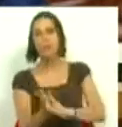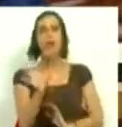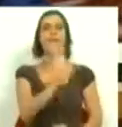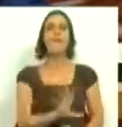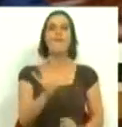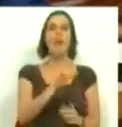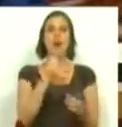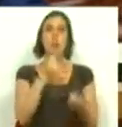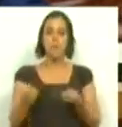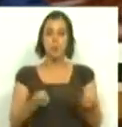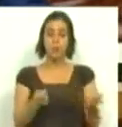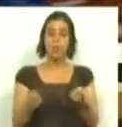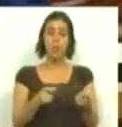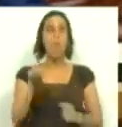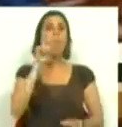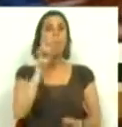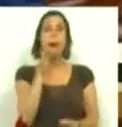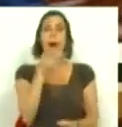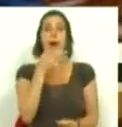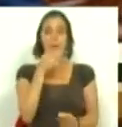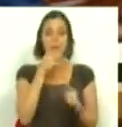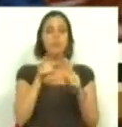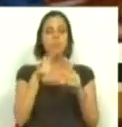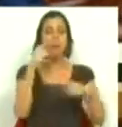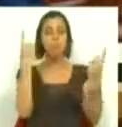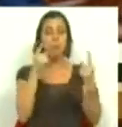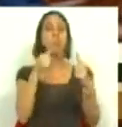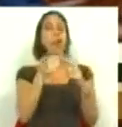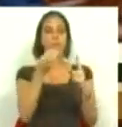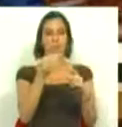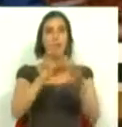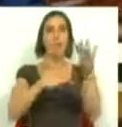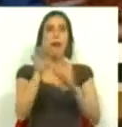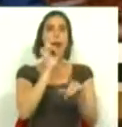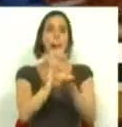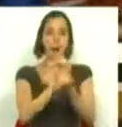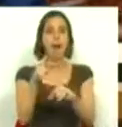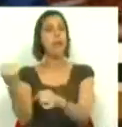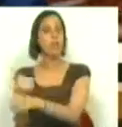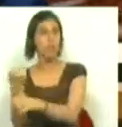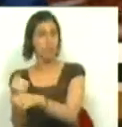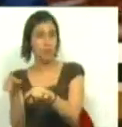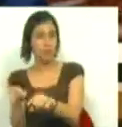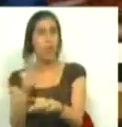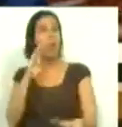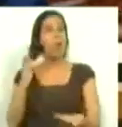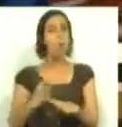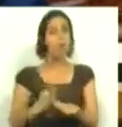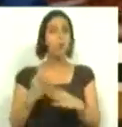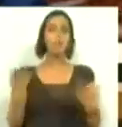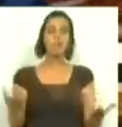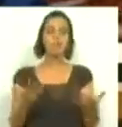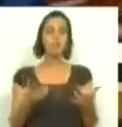das formas de gestão, assegurando a titularidade pública dos ativos e dos serviços e, por